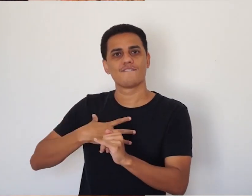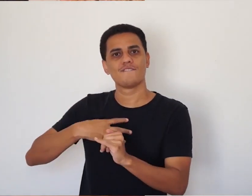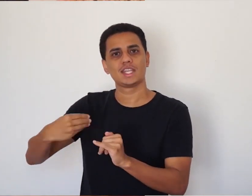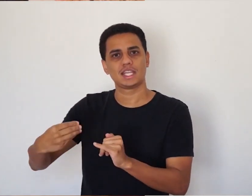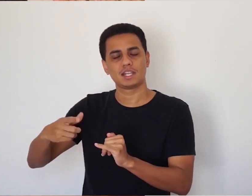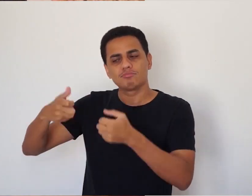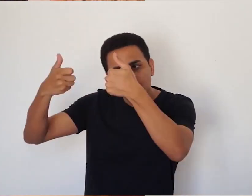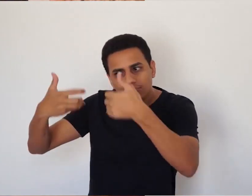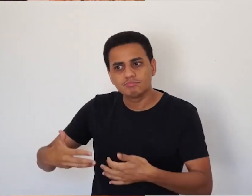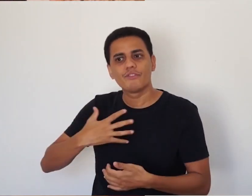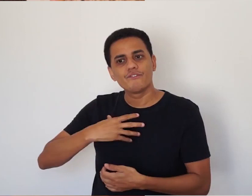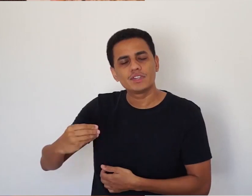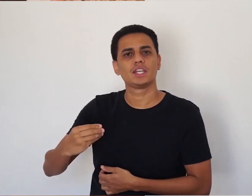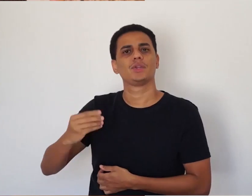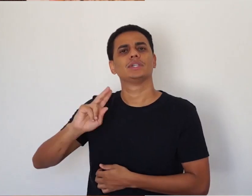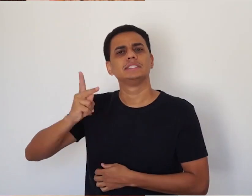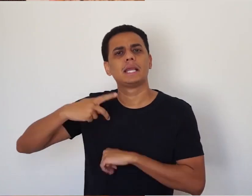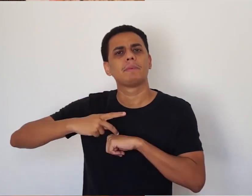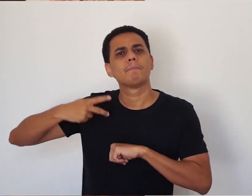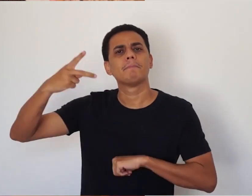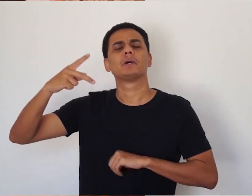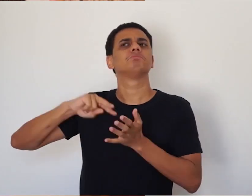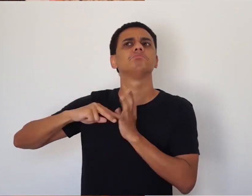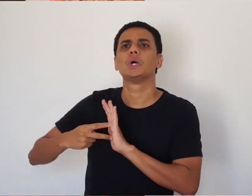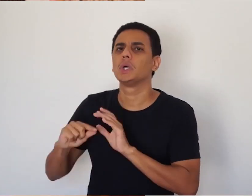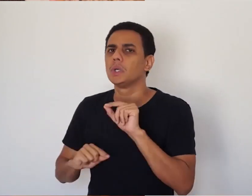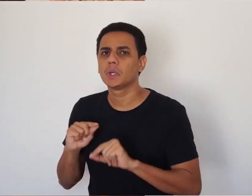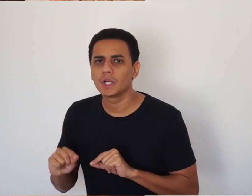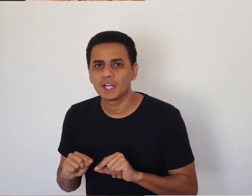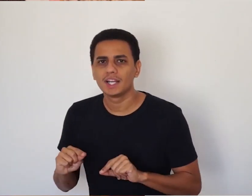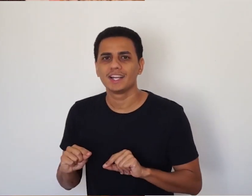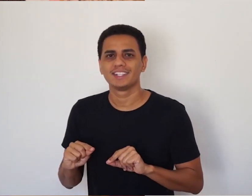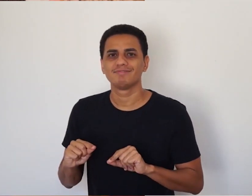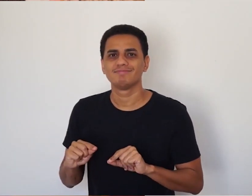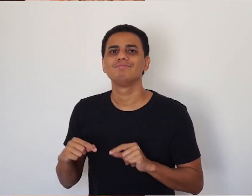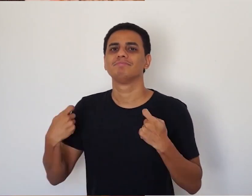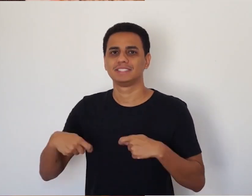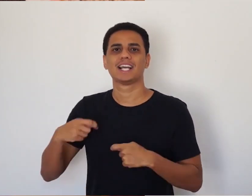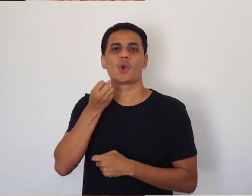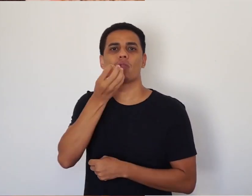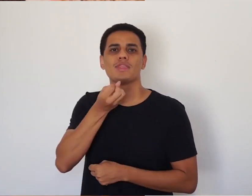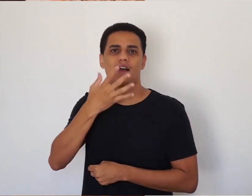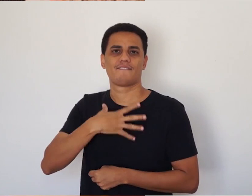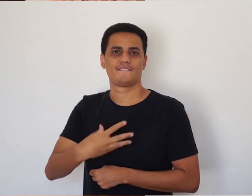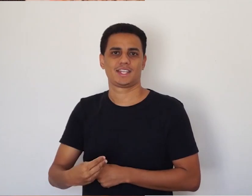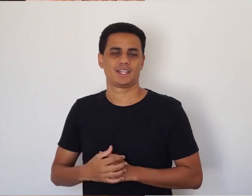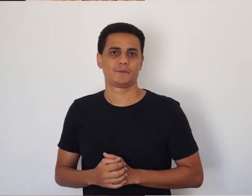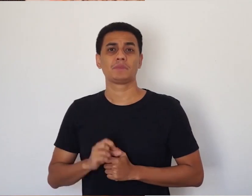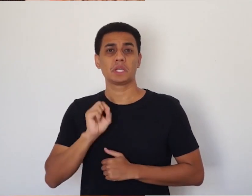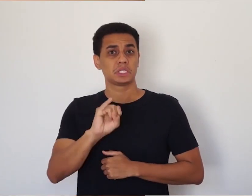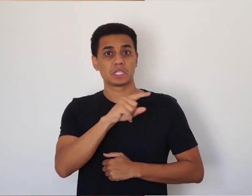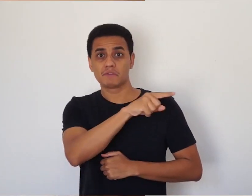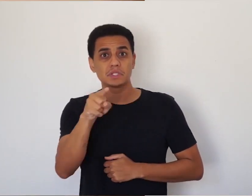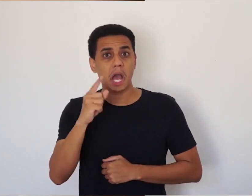aos filhos, todas as vezes que eles celebrassem a Páscoa, o que a Páscoa